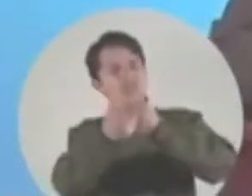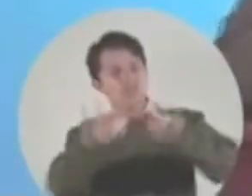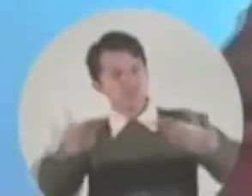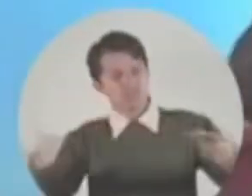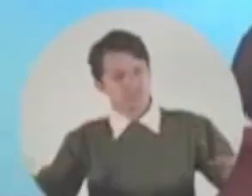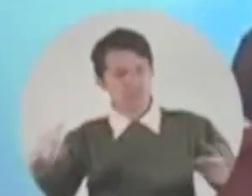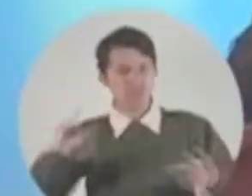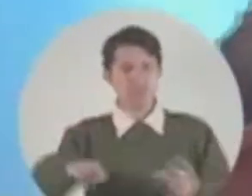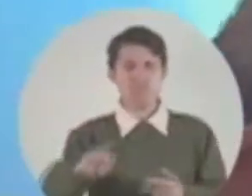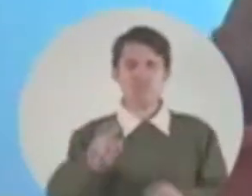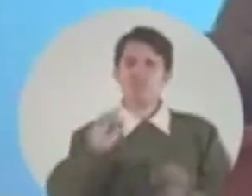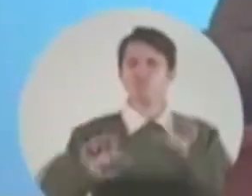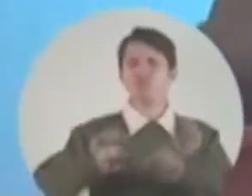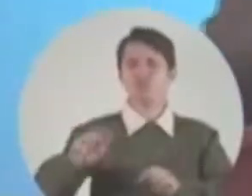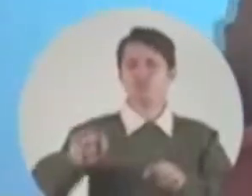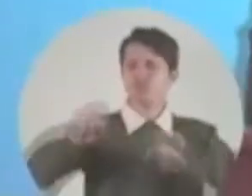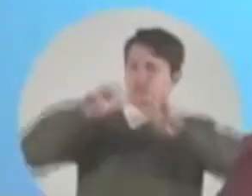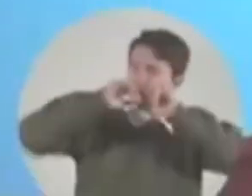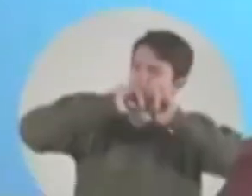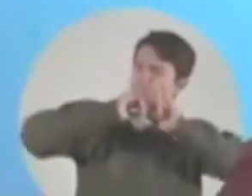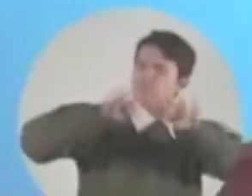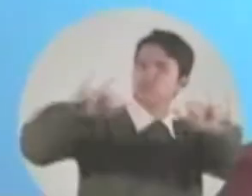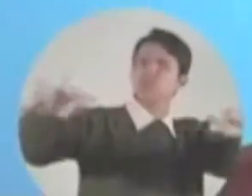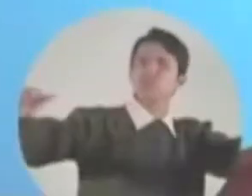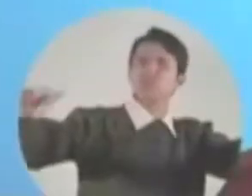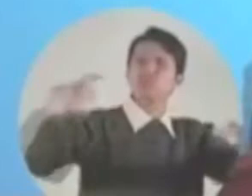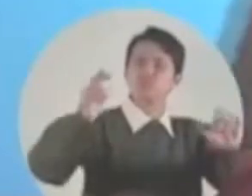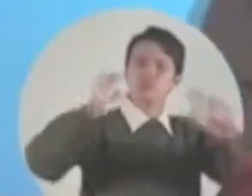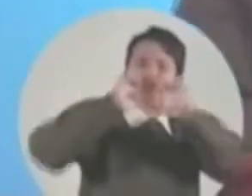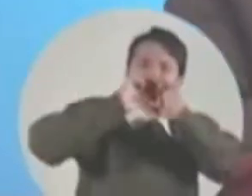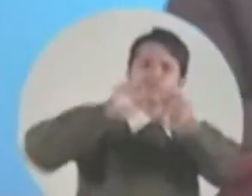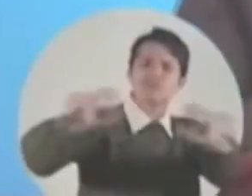A segunda face da adoração é proclamação.